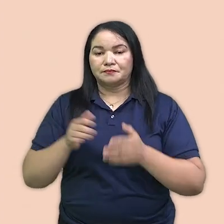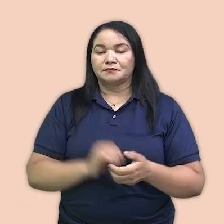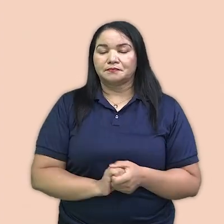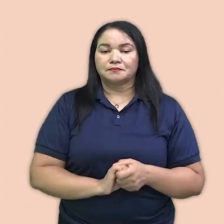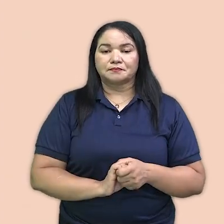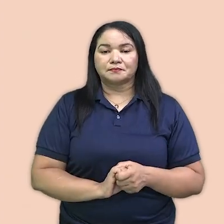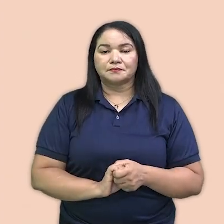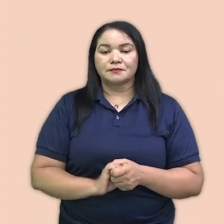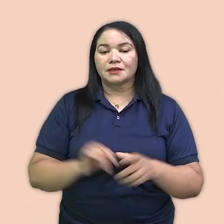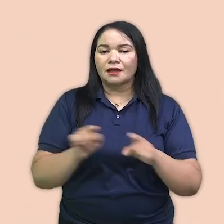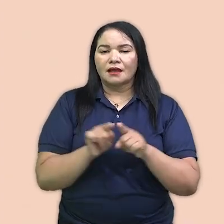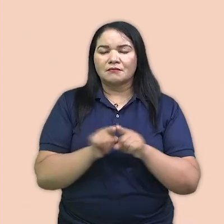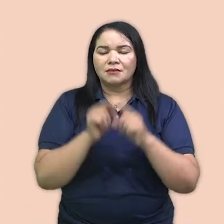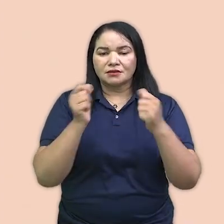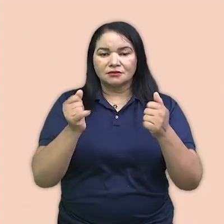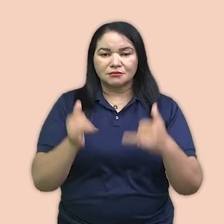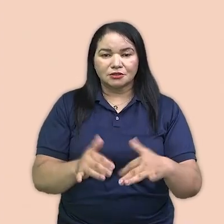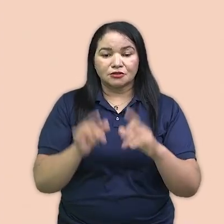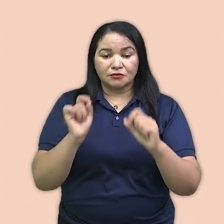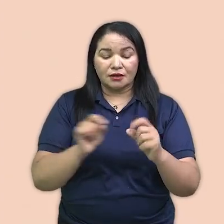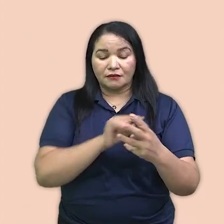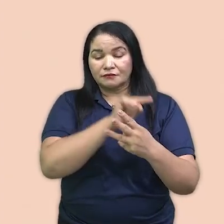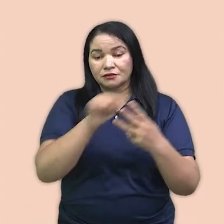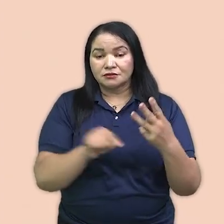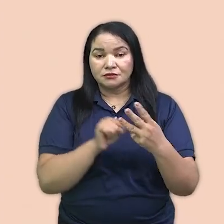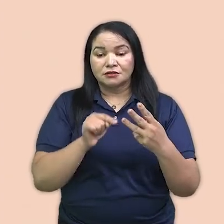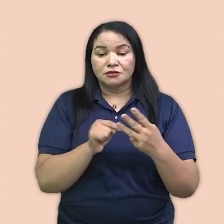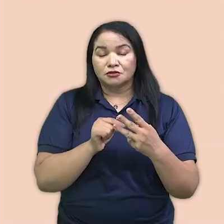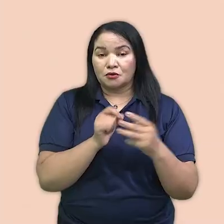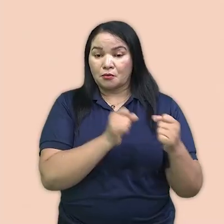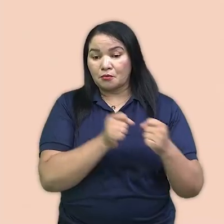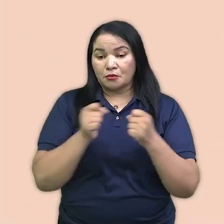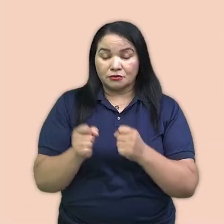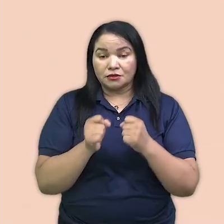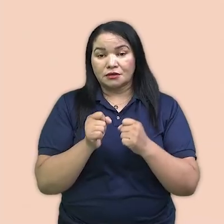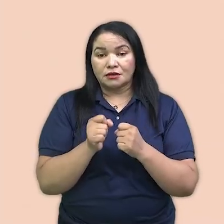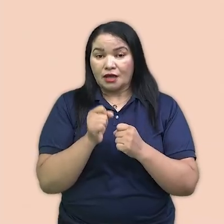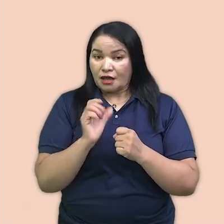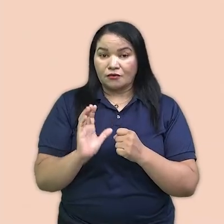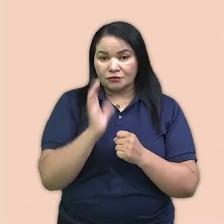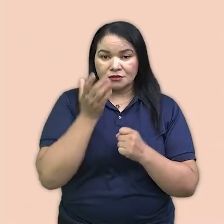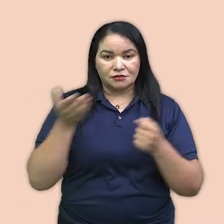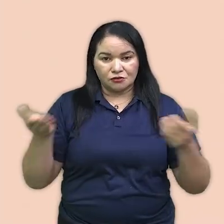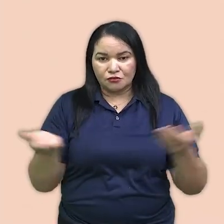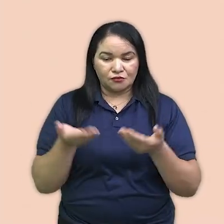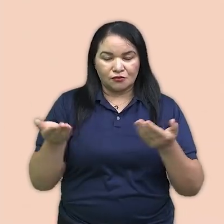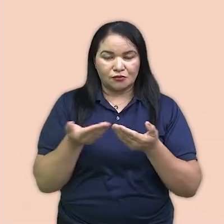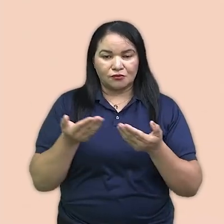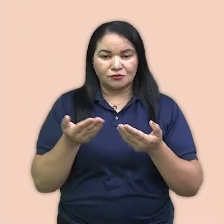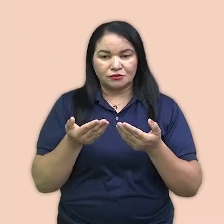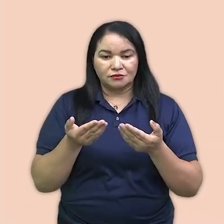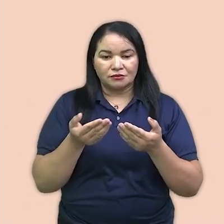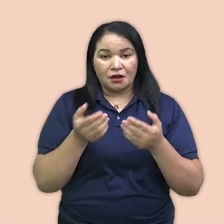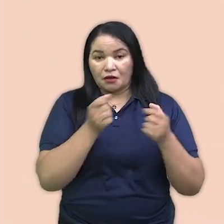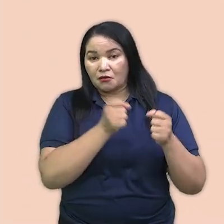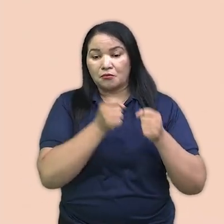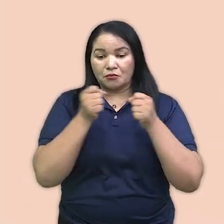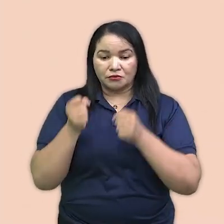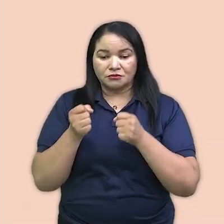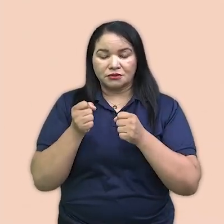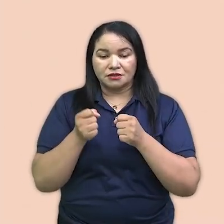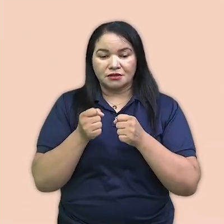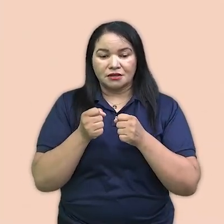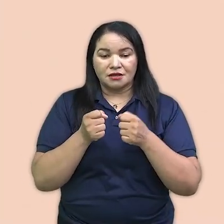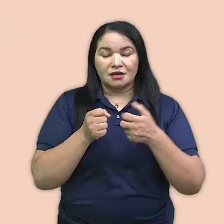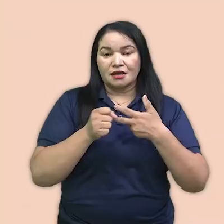Norberto Bobbio, tá bom? E ele diz que as três formas de poder, então, já não é mais, né, o que ocorre de fato hoje, não é mais